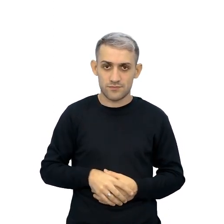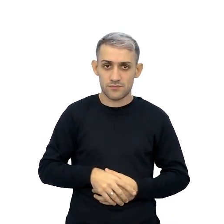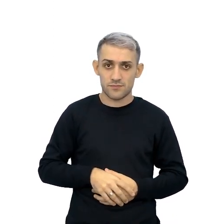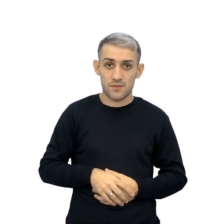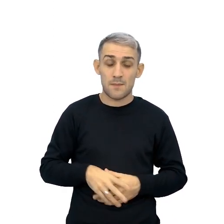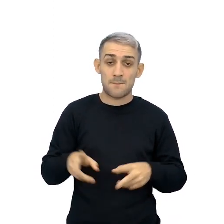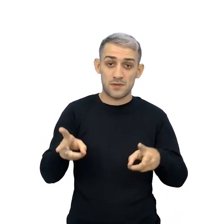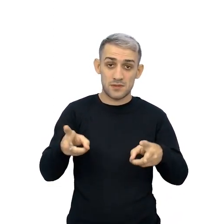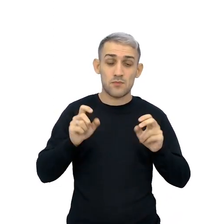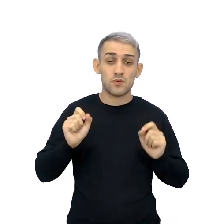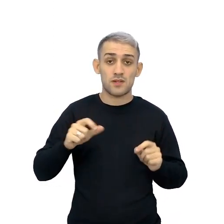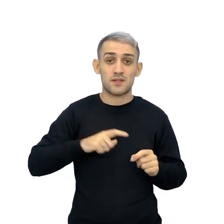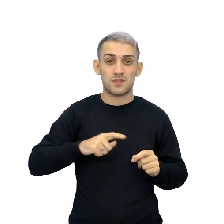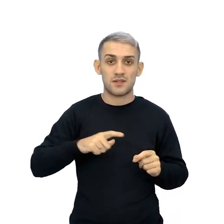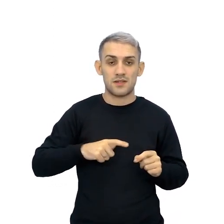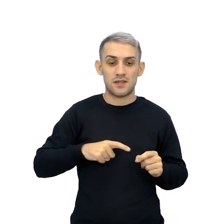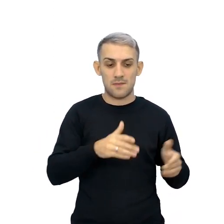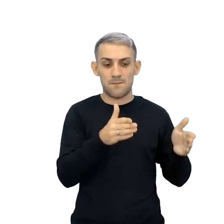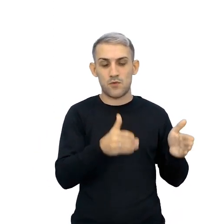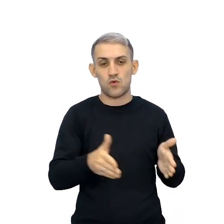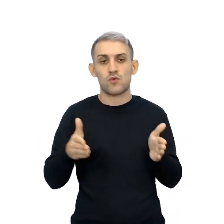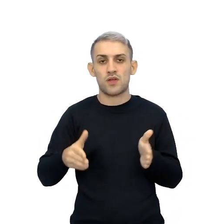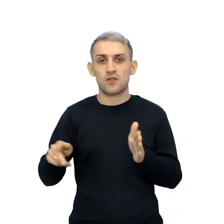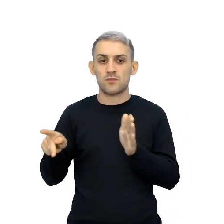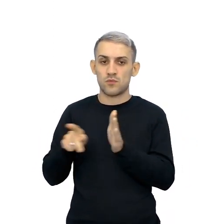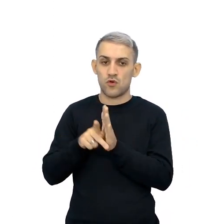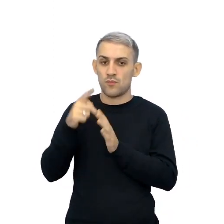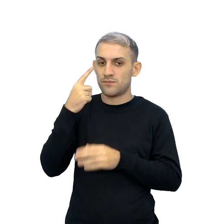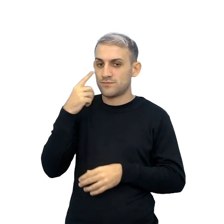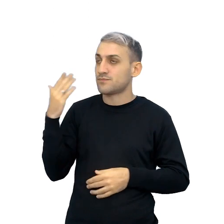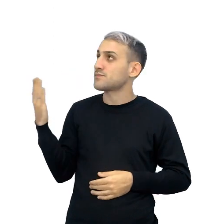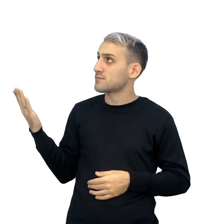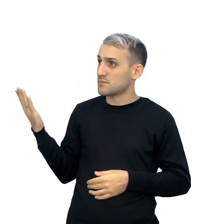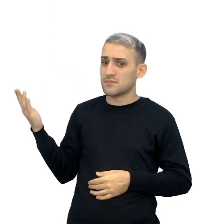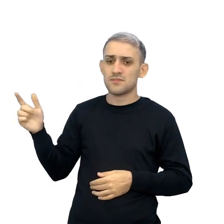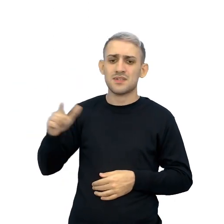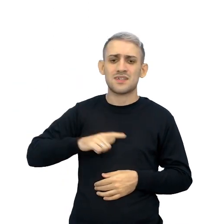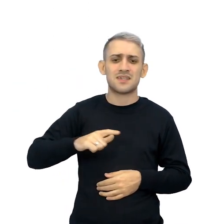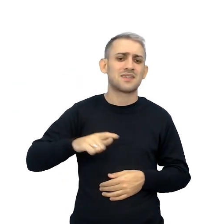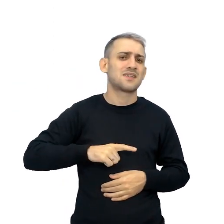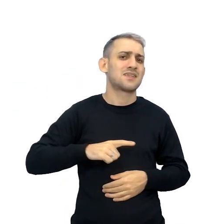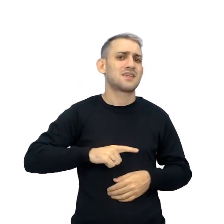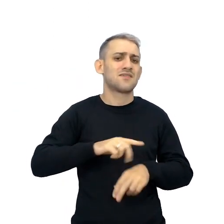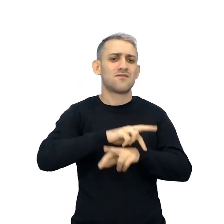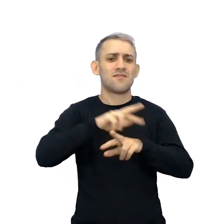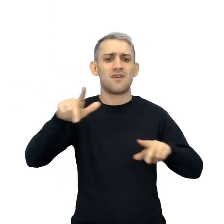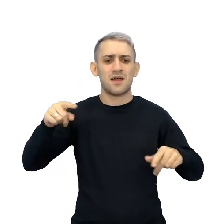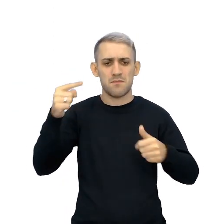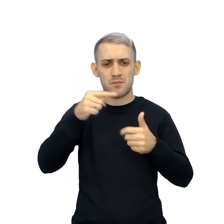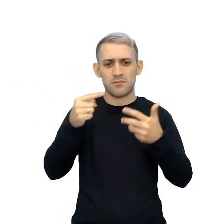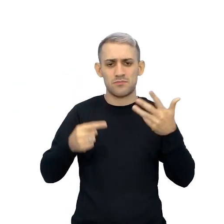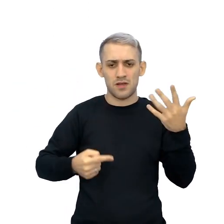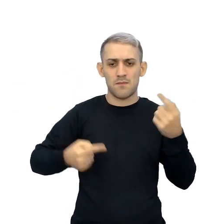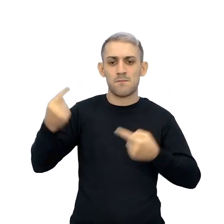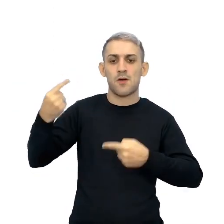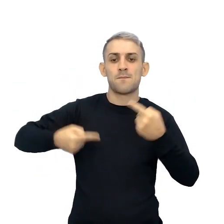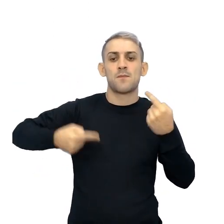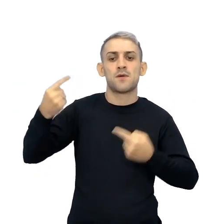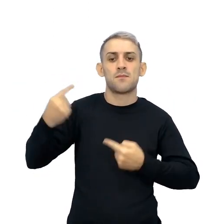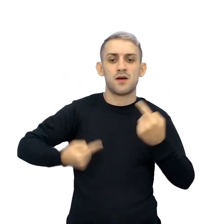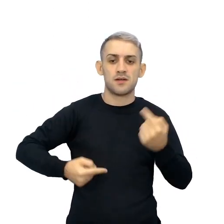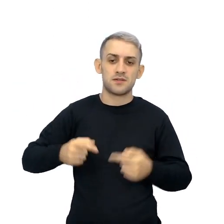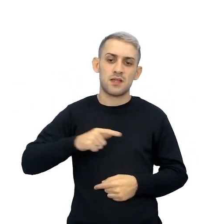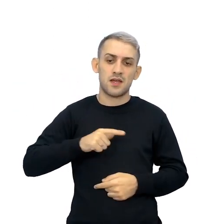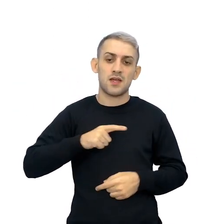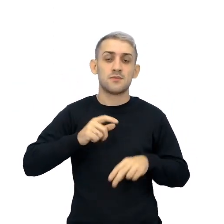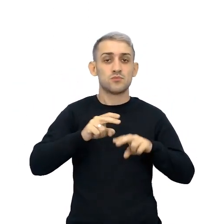percebam que nesse processo de sucessão, a gente tem várias entradas a ser discutidas, né? E por